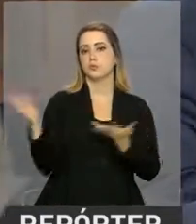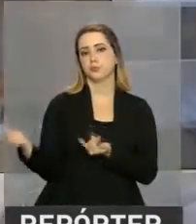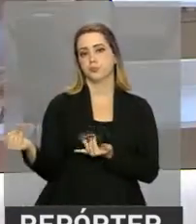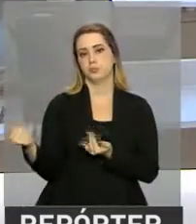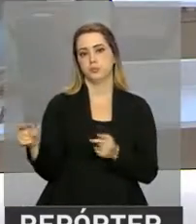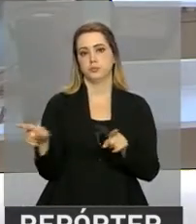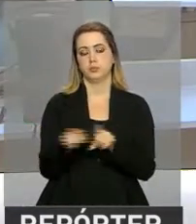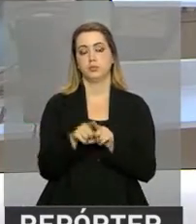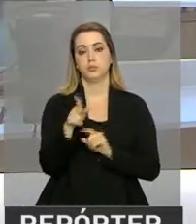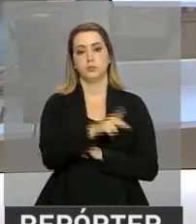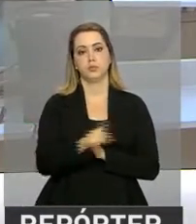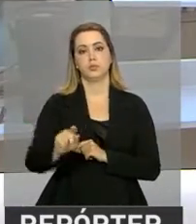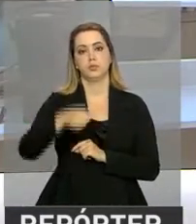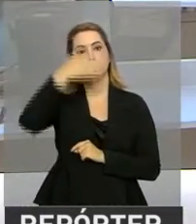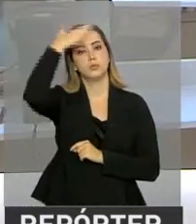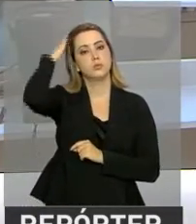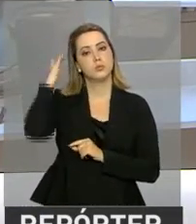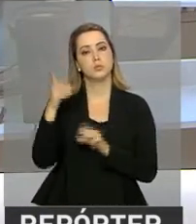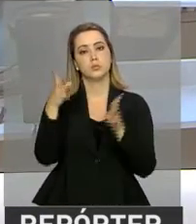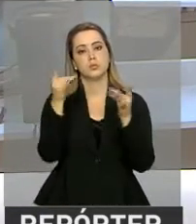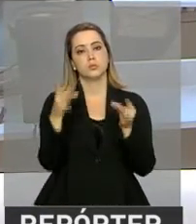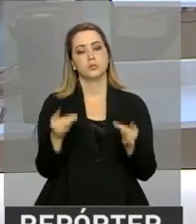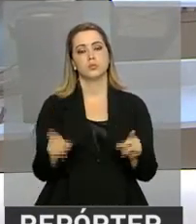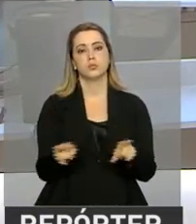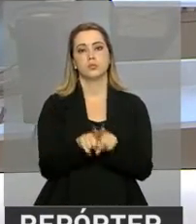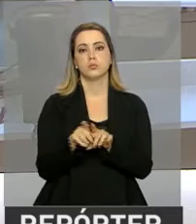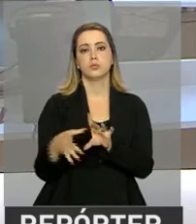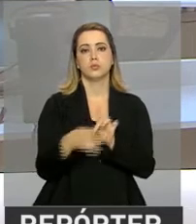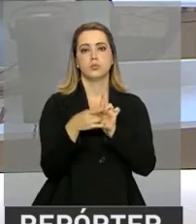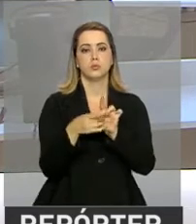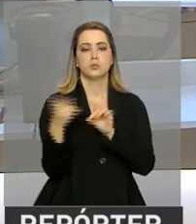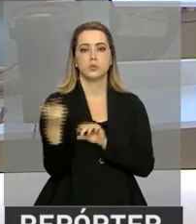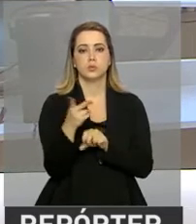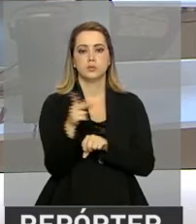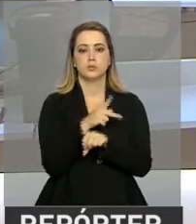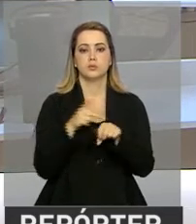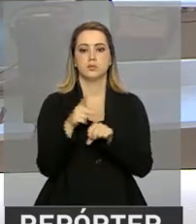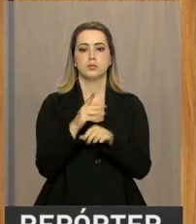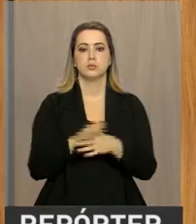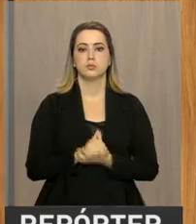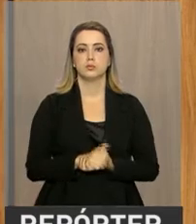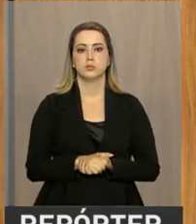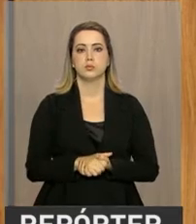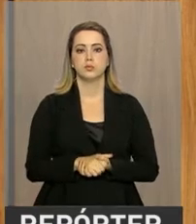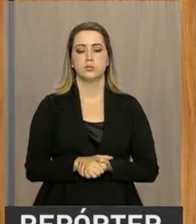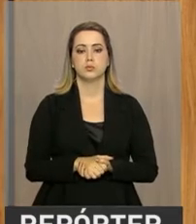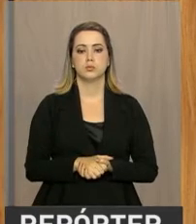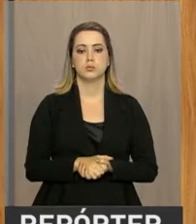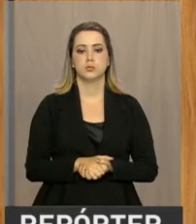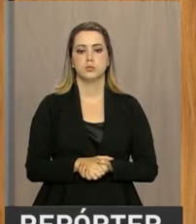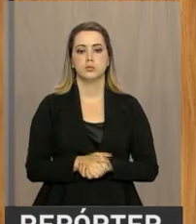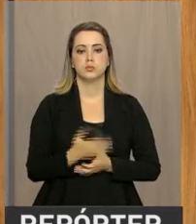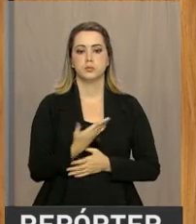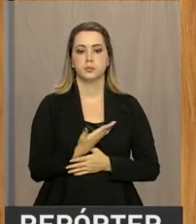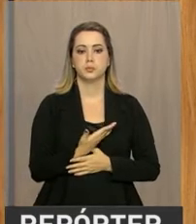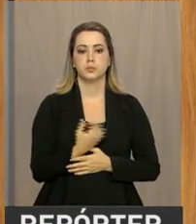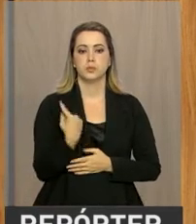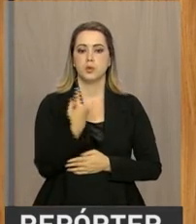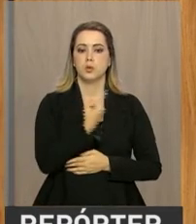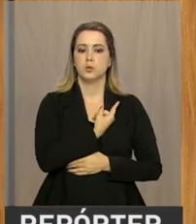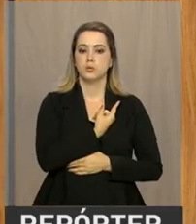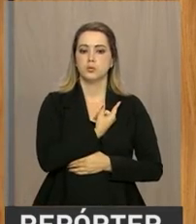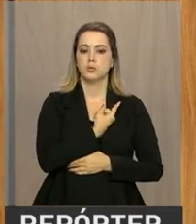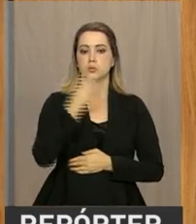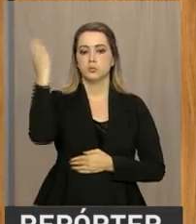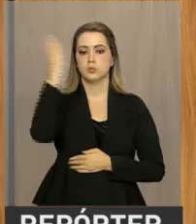portugal o presidente michel temer destacou a parceria entre os dois países nós brasil e portugal